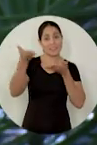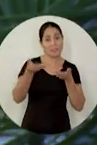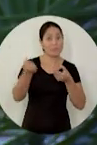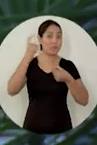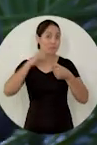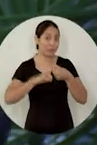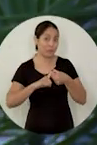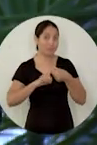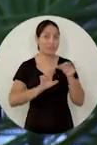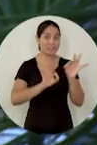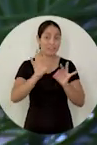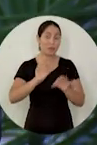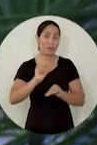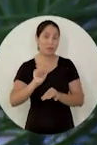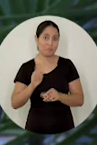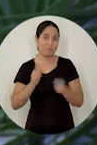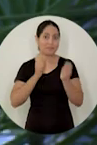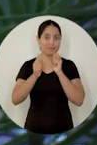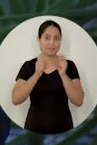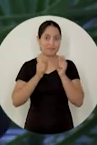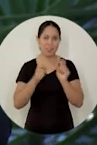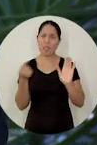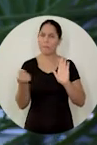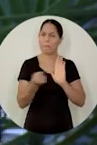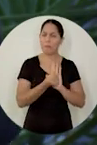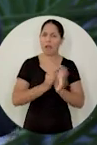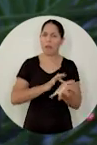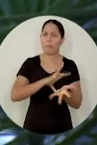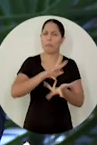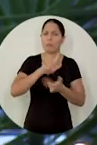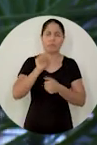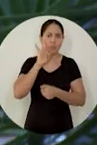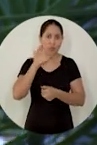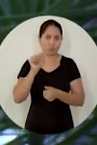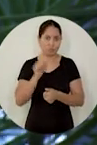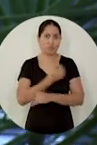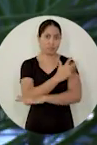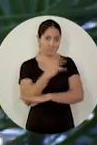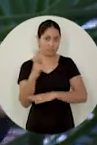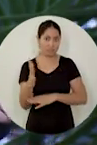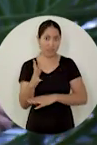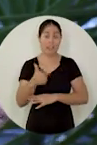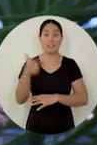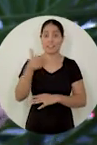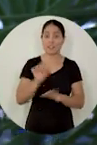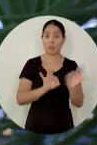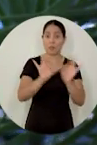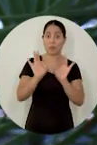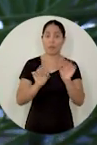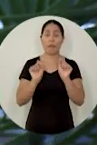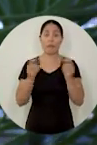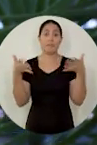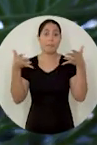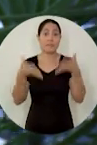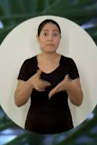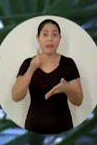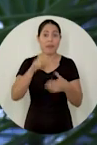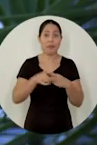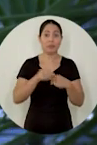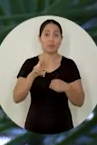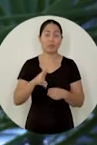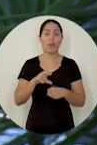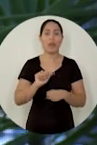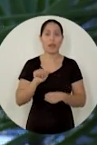Olá, seja bem-vindo de volta a este OAB Entrevista, que estamos marcando o Dia Mundial de Meio Ambiente. E neste segundo bloco, quem participa com a gente é o